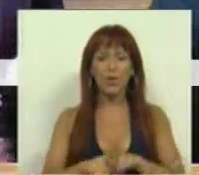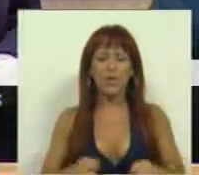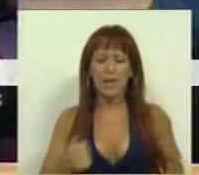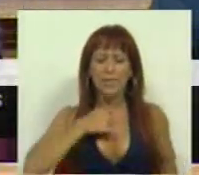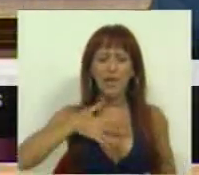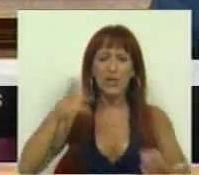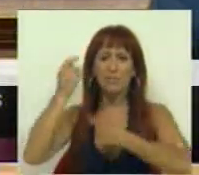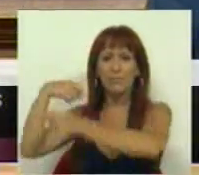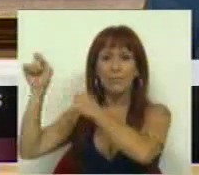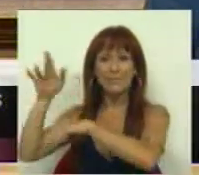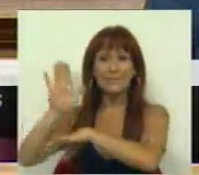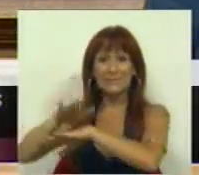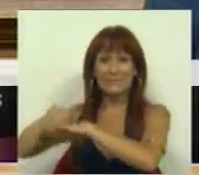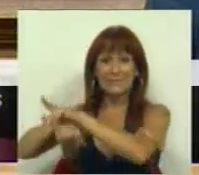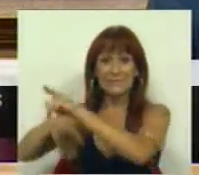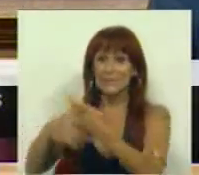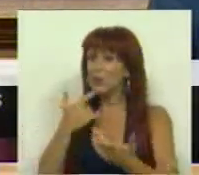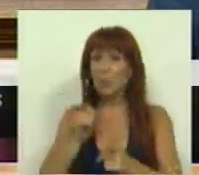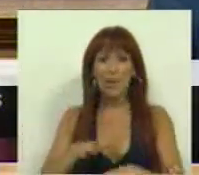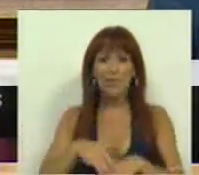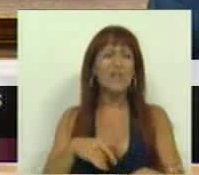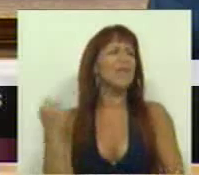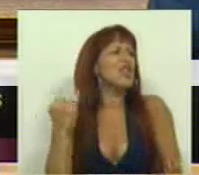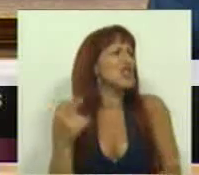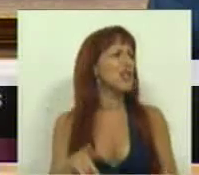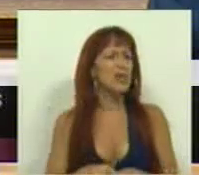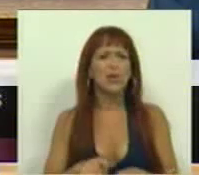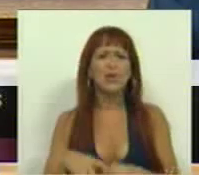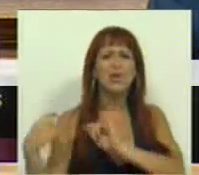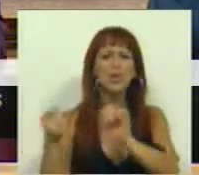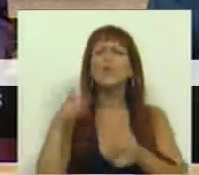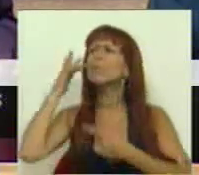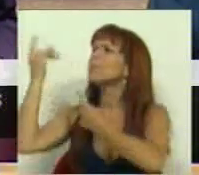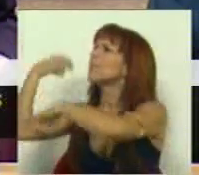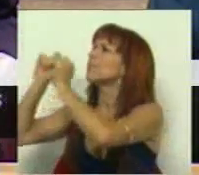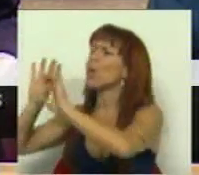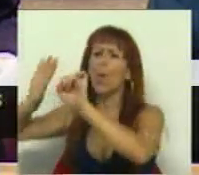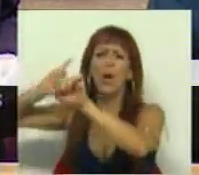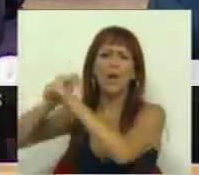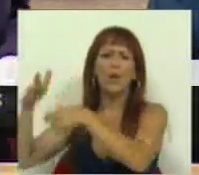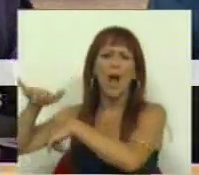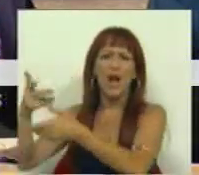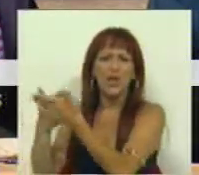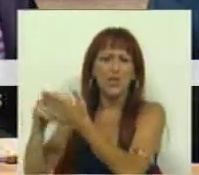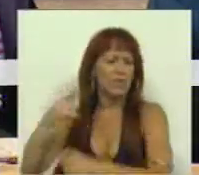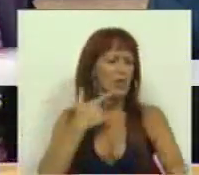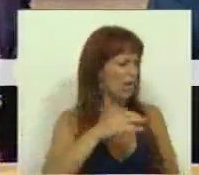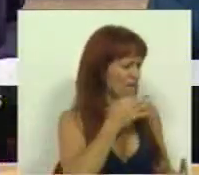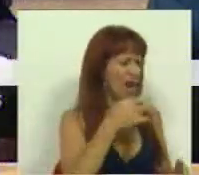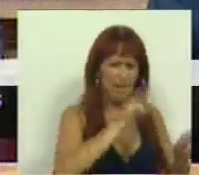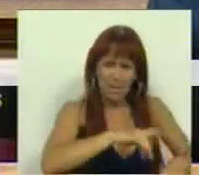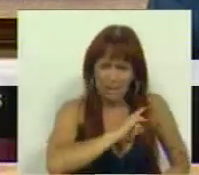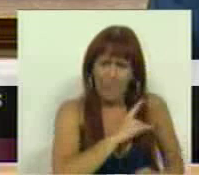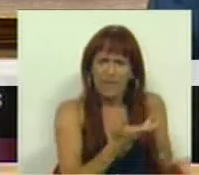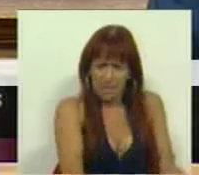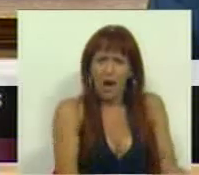empresas exportadoras e é por isso que não se pode fazer de conta que se pode discutir exportação ou qualquer outra área da economia e não falar também de